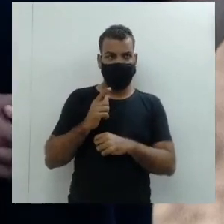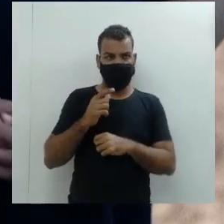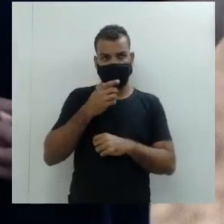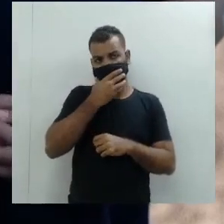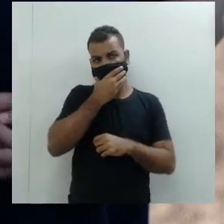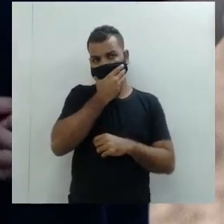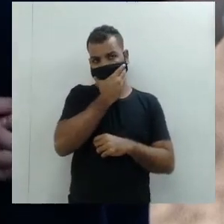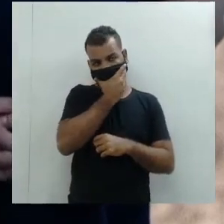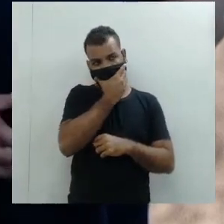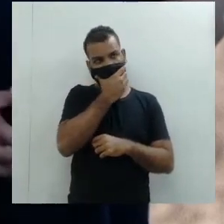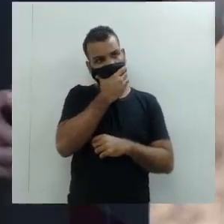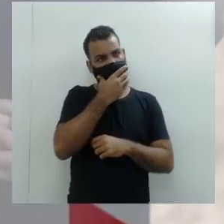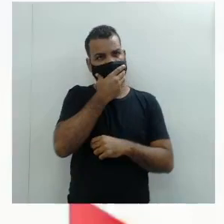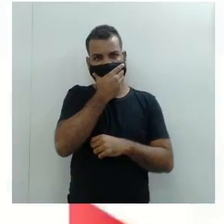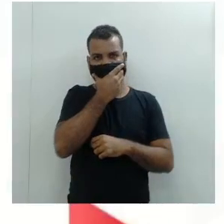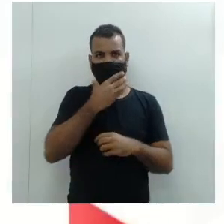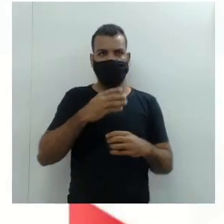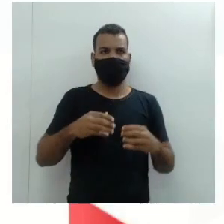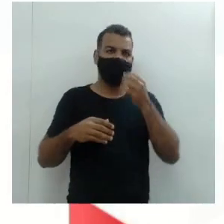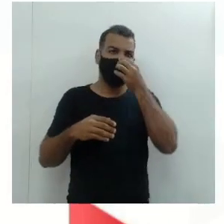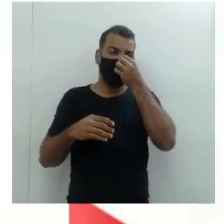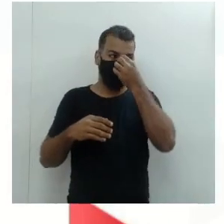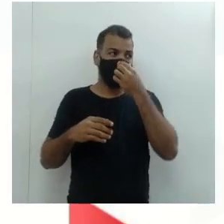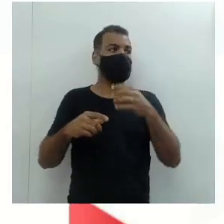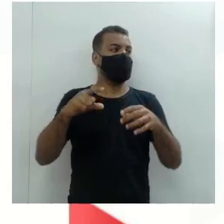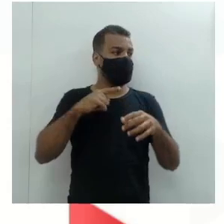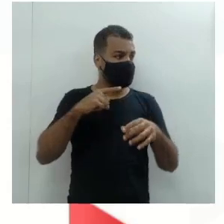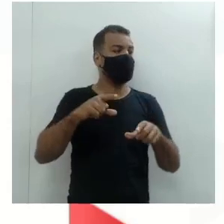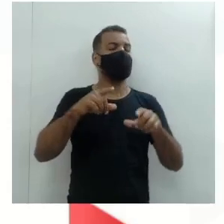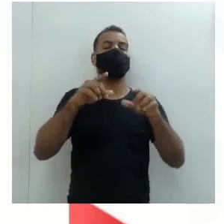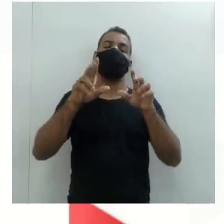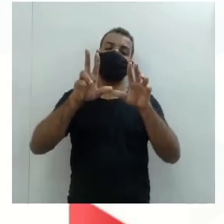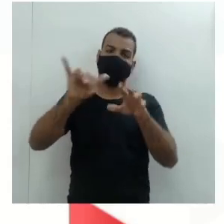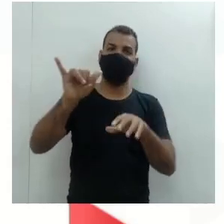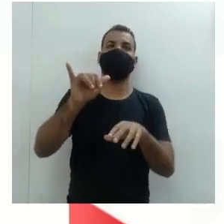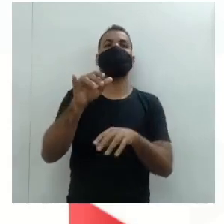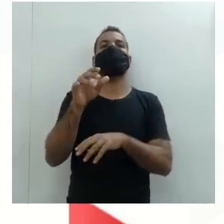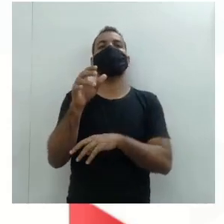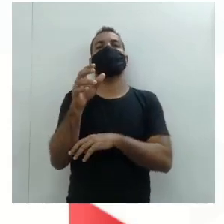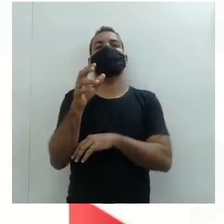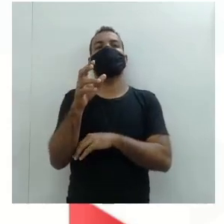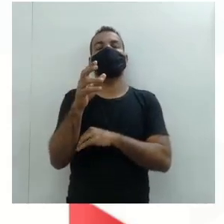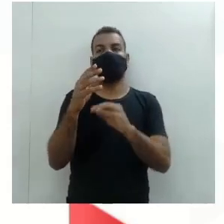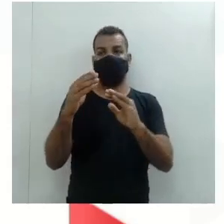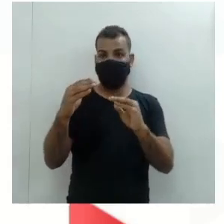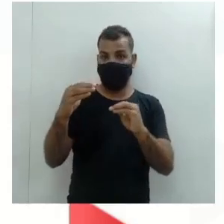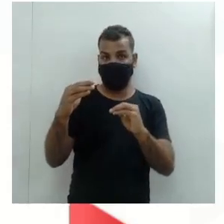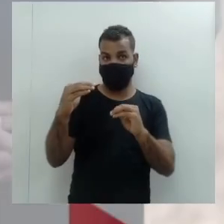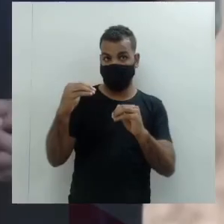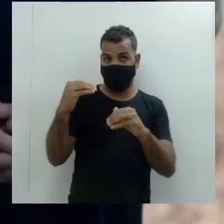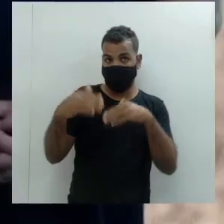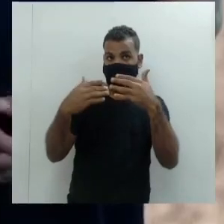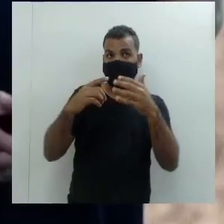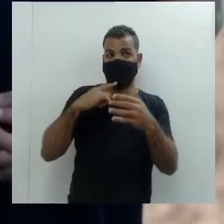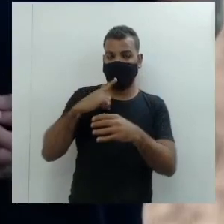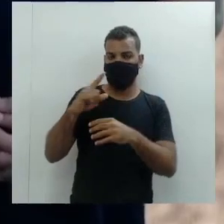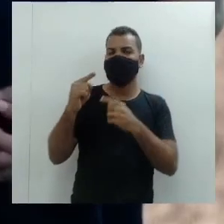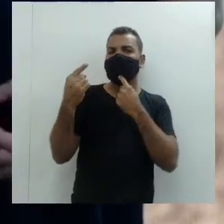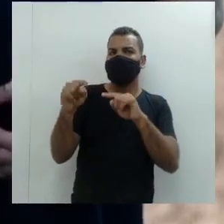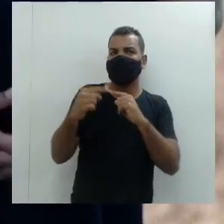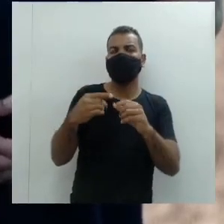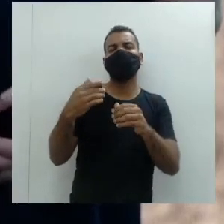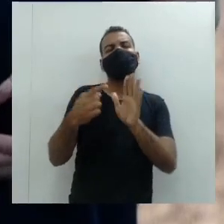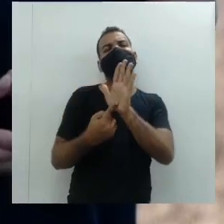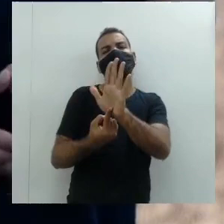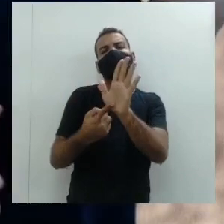voluntária, incontrastável. Então ele vai construindo a sua crítica, mostrando